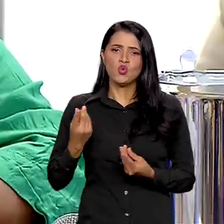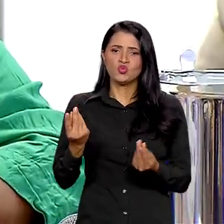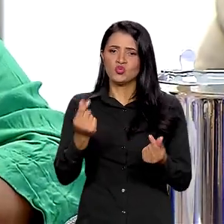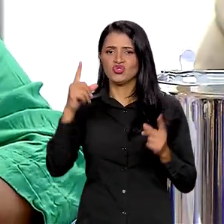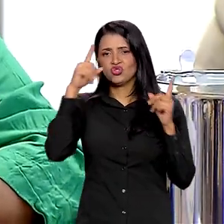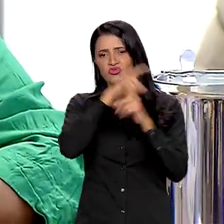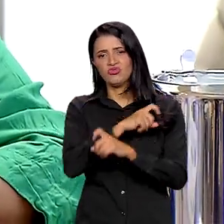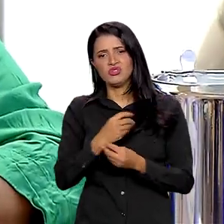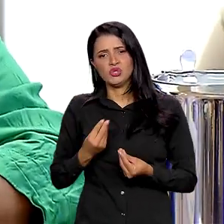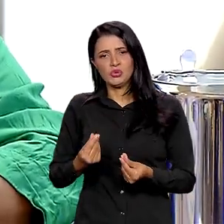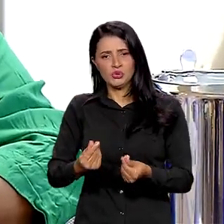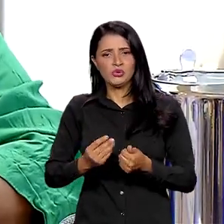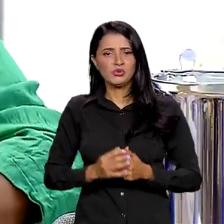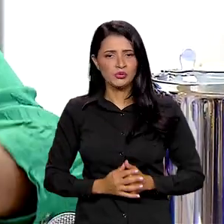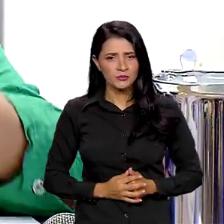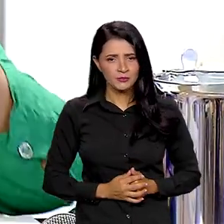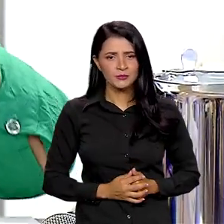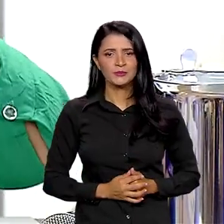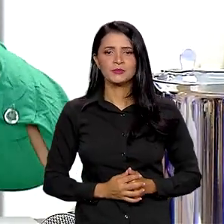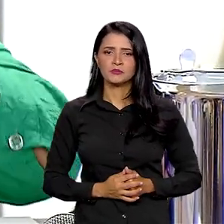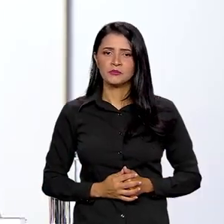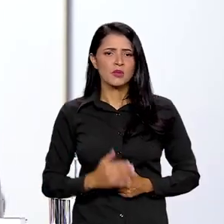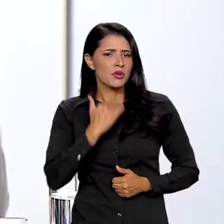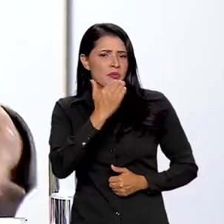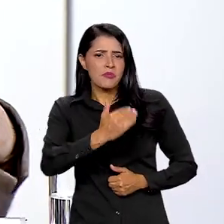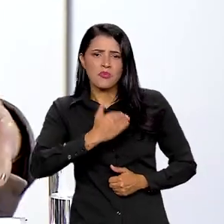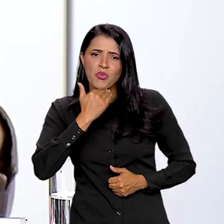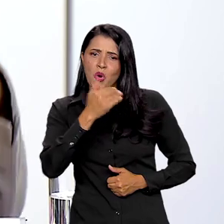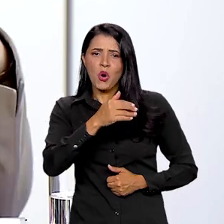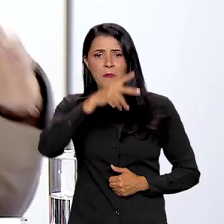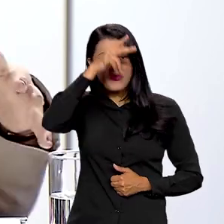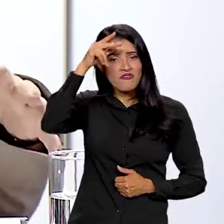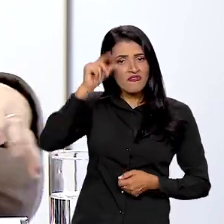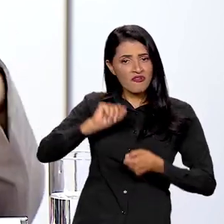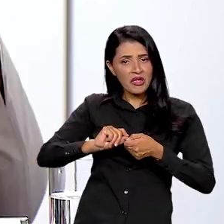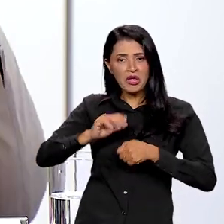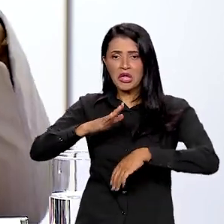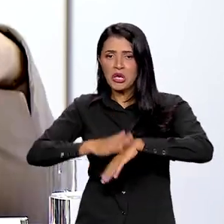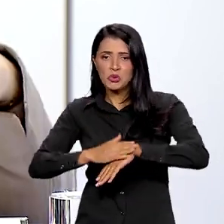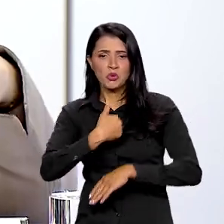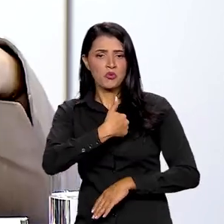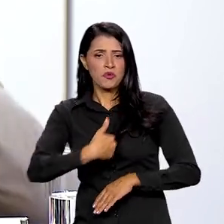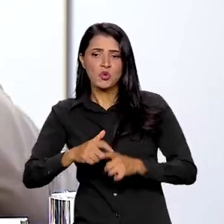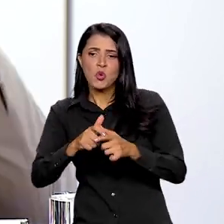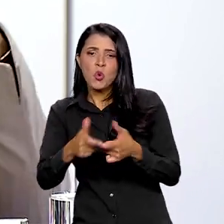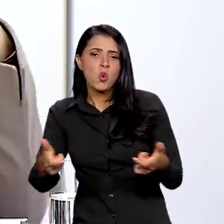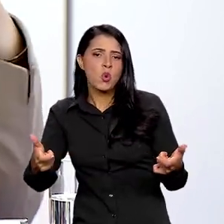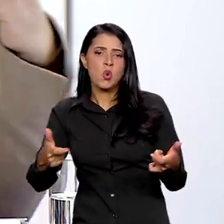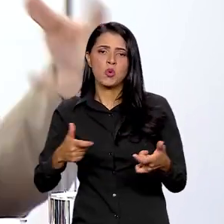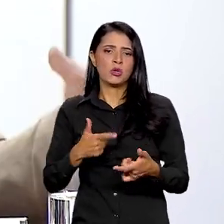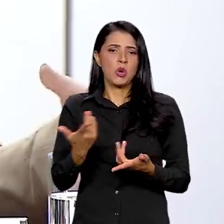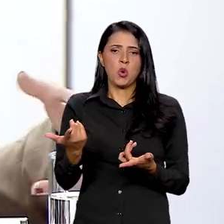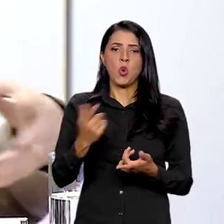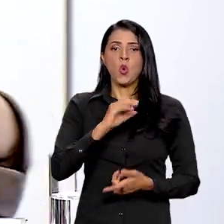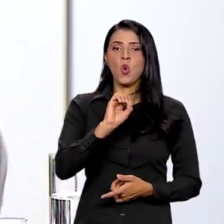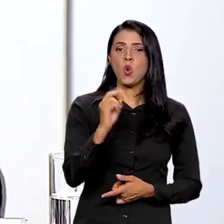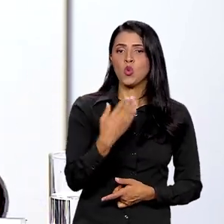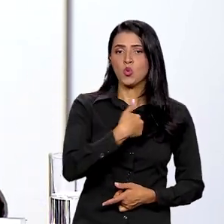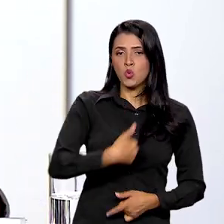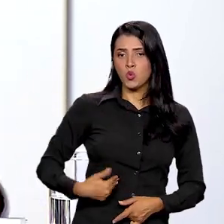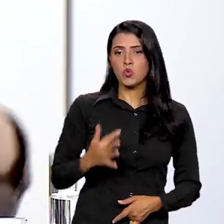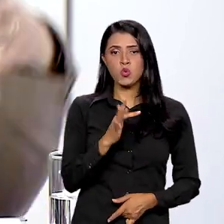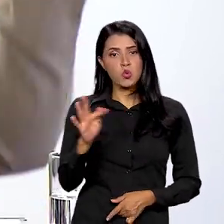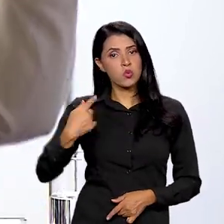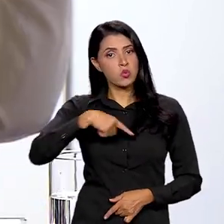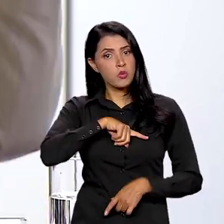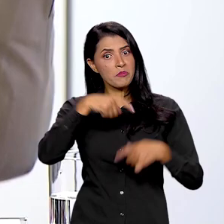ou em situação de vulnerabilidade social. Não importa se é o prefeito que vai fazer, se o governador vai ampliar, se é o governo